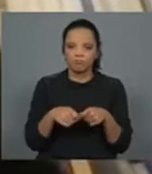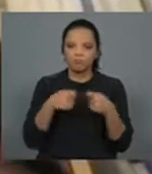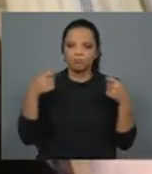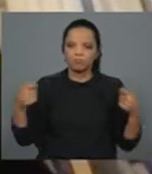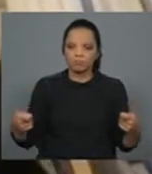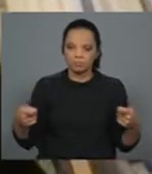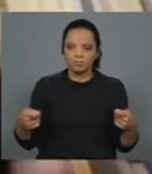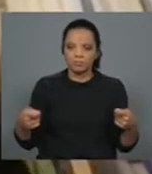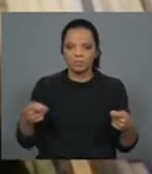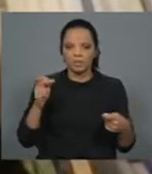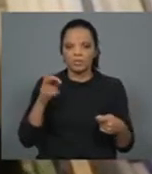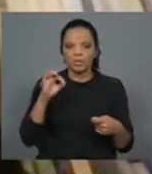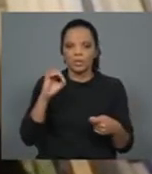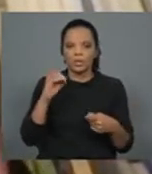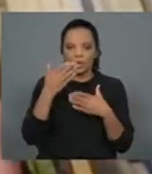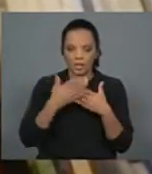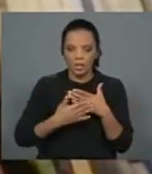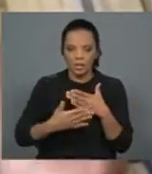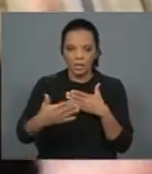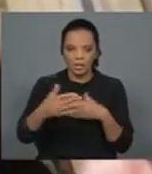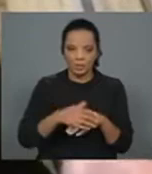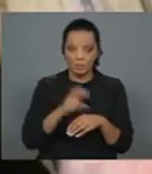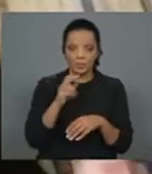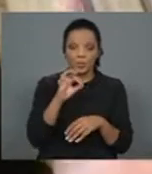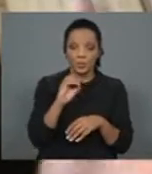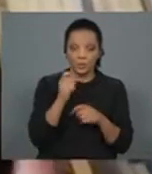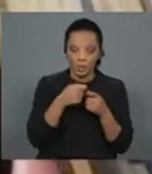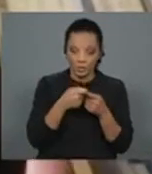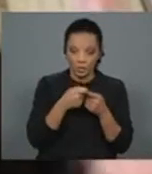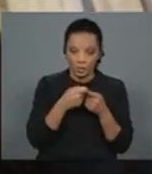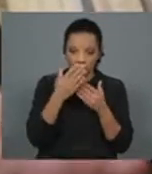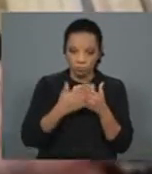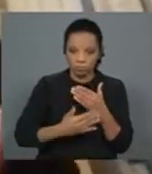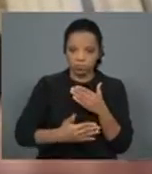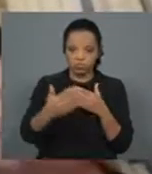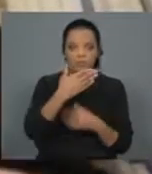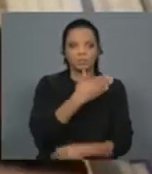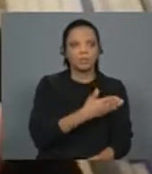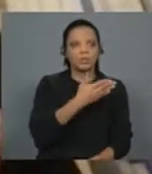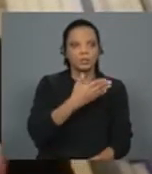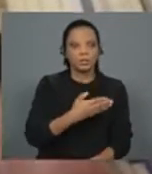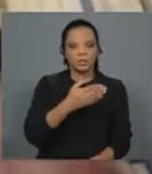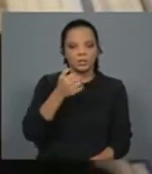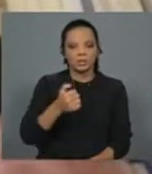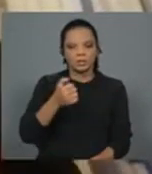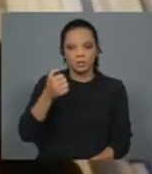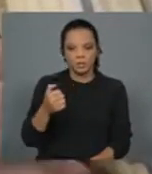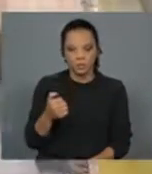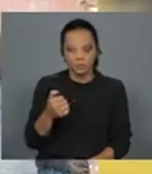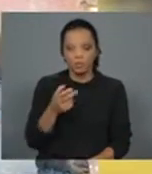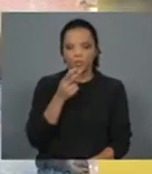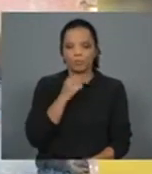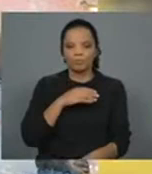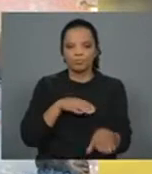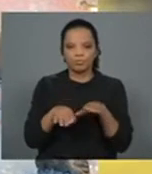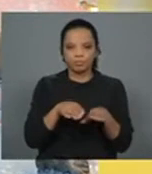dos anos 80. A partir dos anos 80 é aí que, ou seja, em 1755, a sismologia